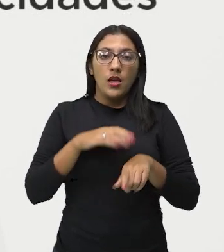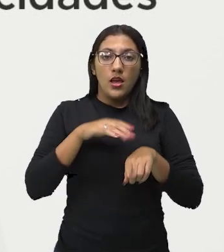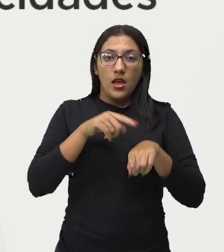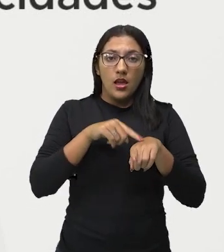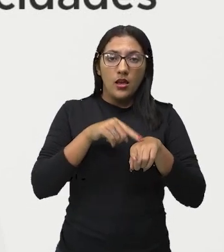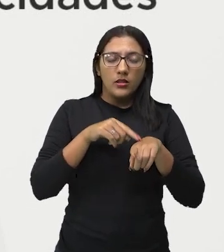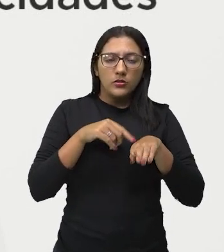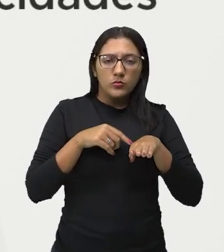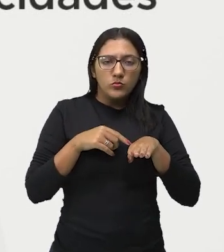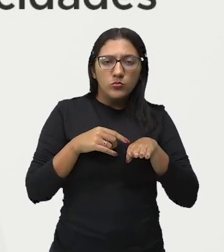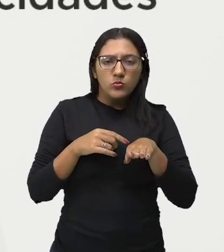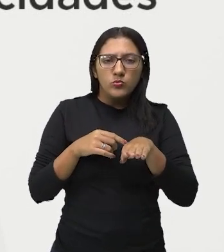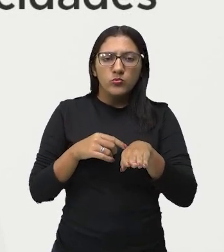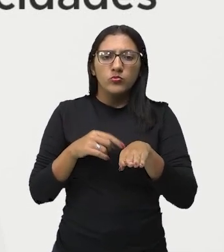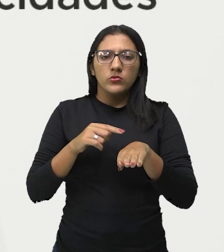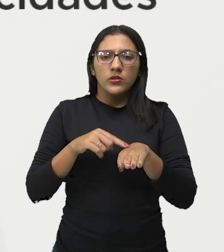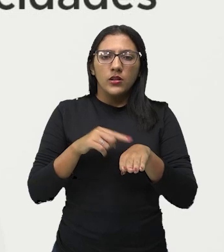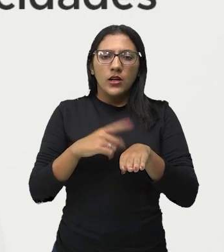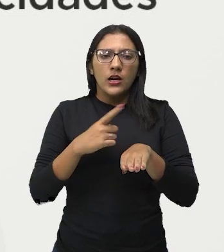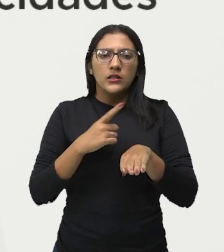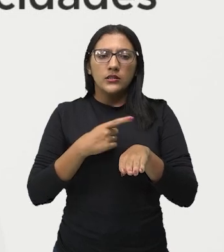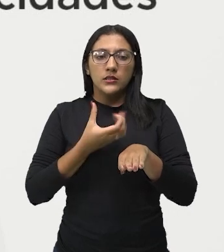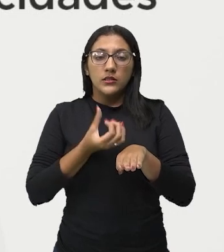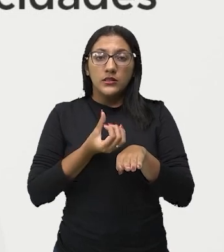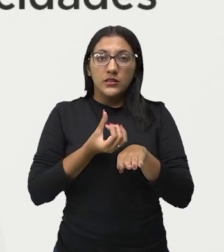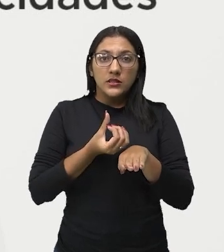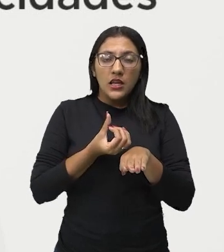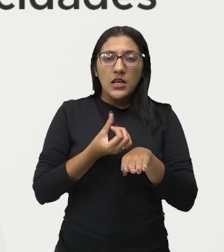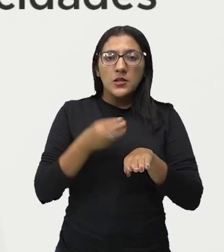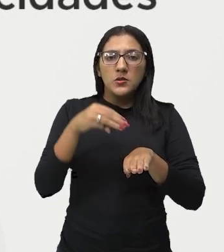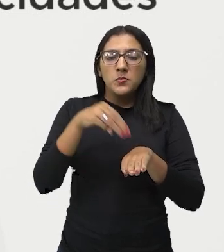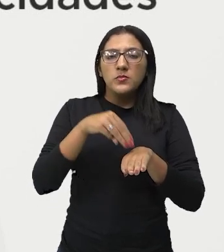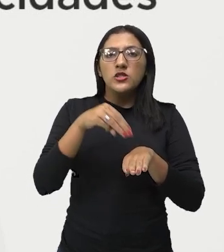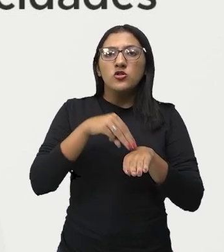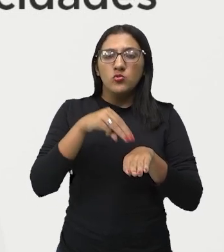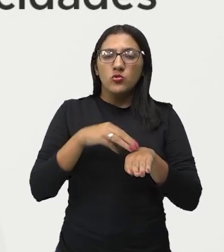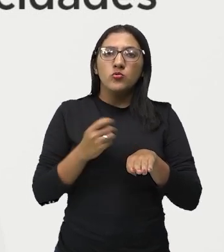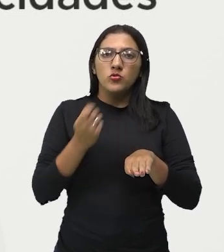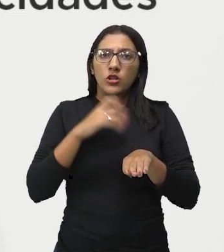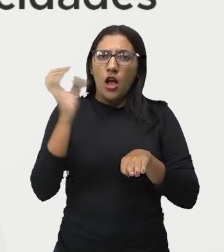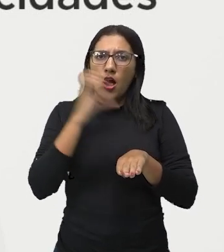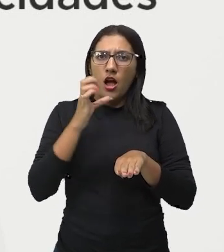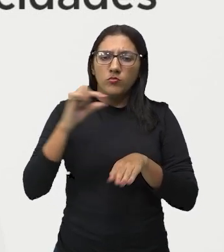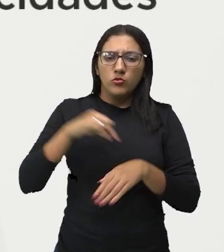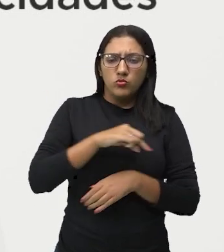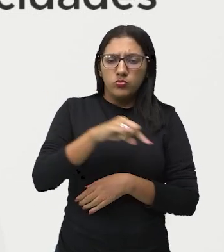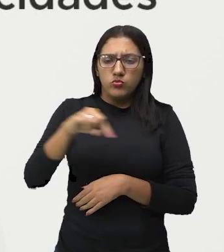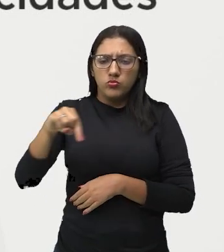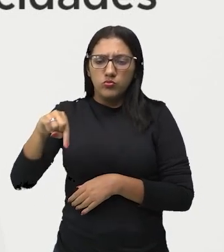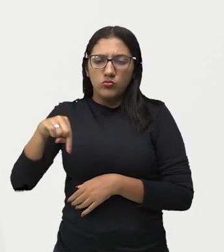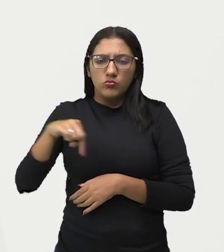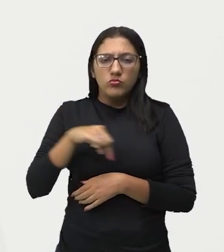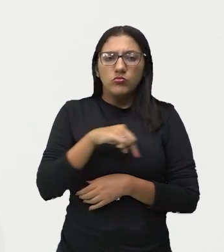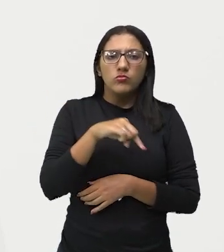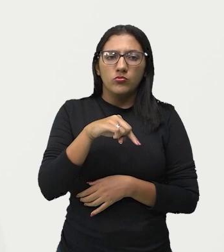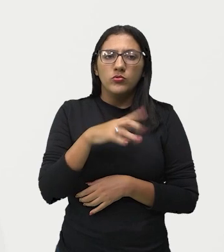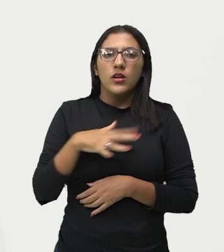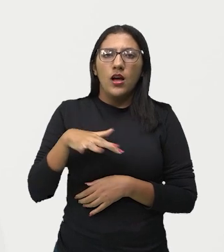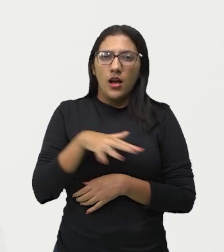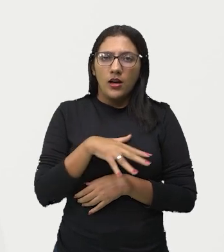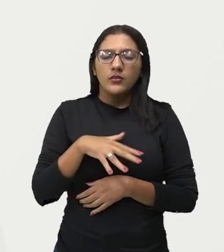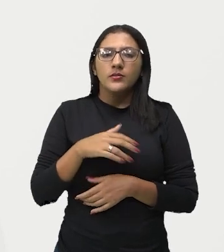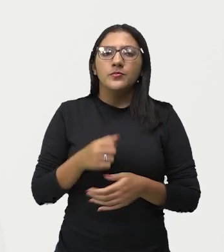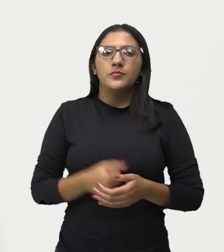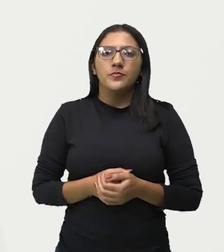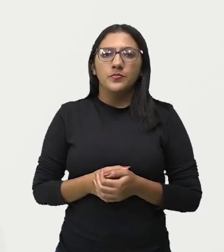leva 6 minutos para completar uma volta. E